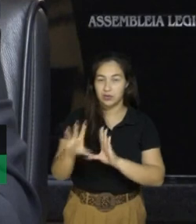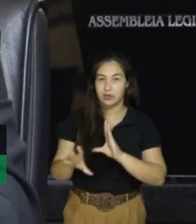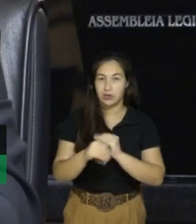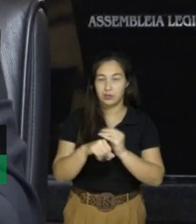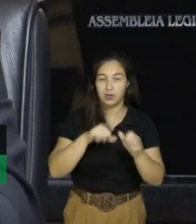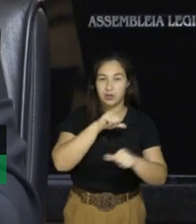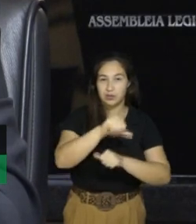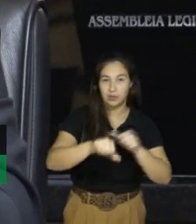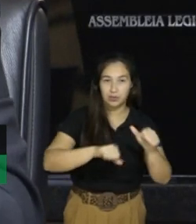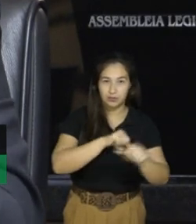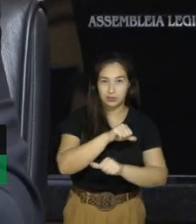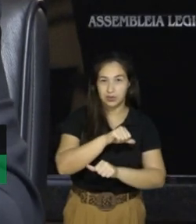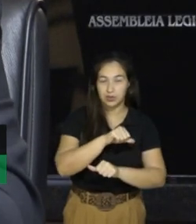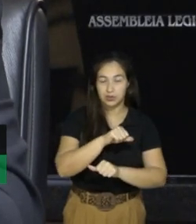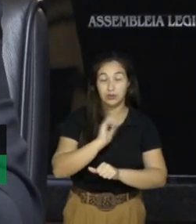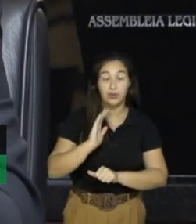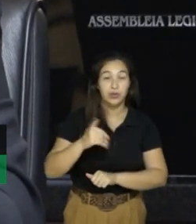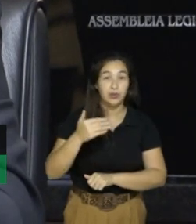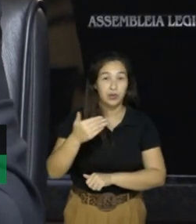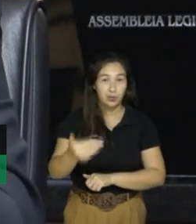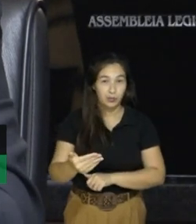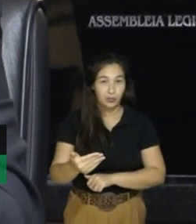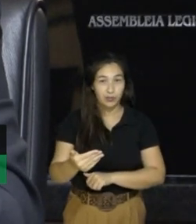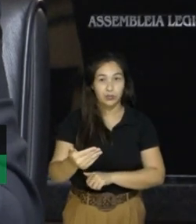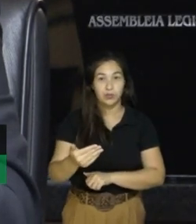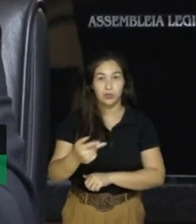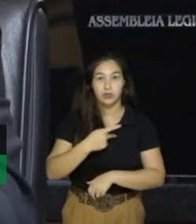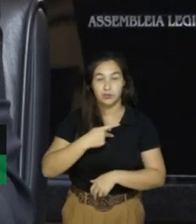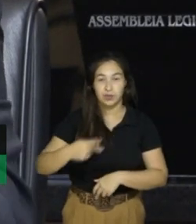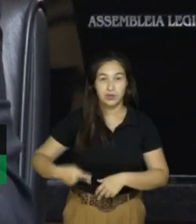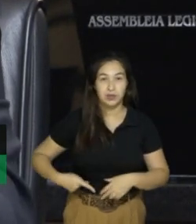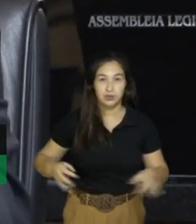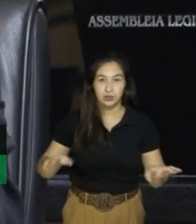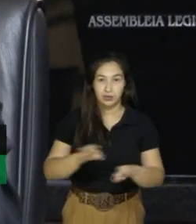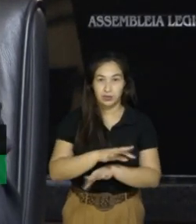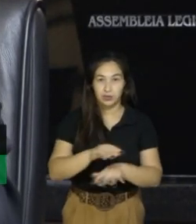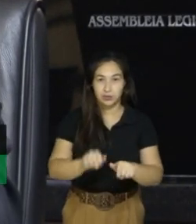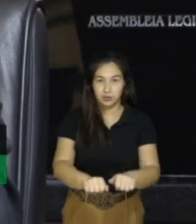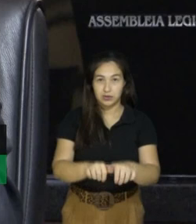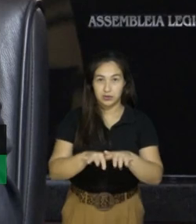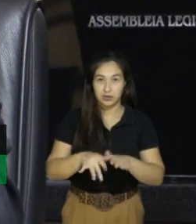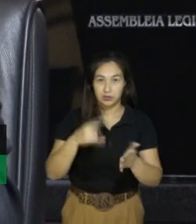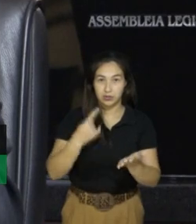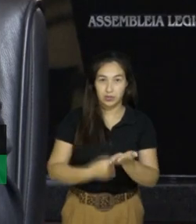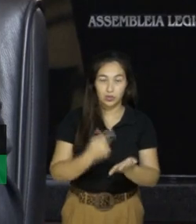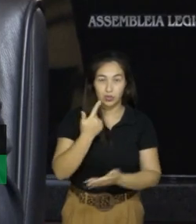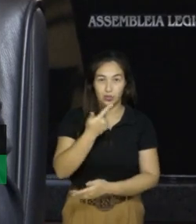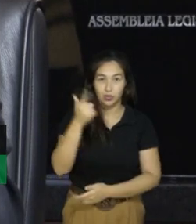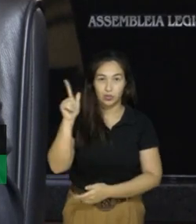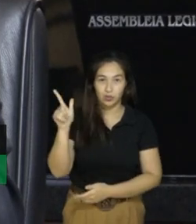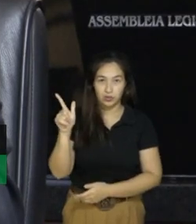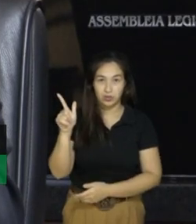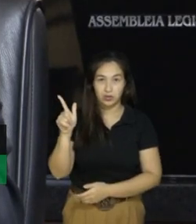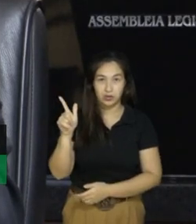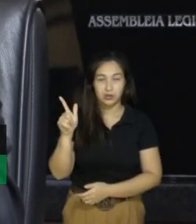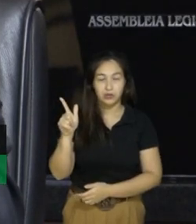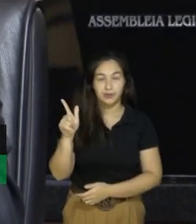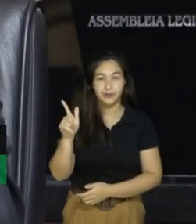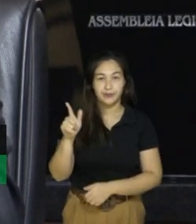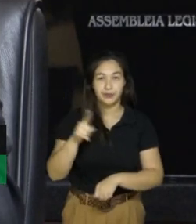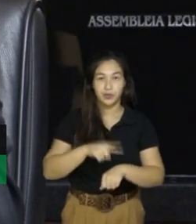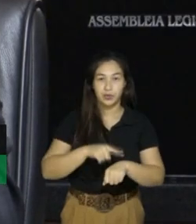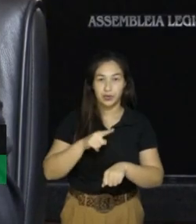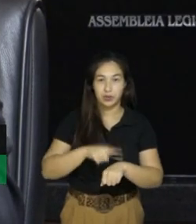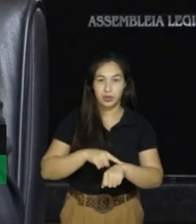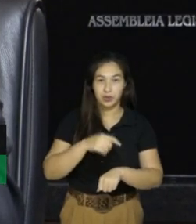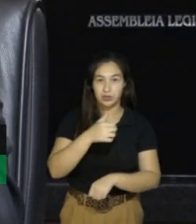modificativa na sequência o senhor presidente encerrou a sessão e convocou outra extraordinária para